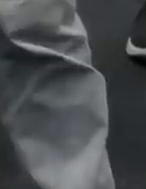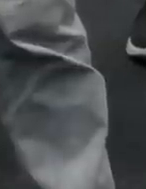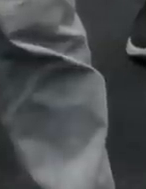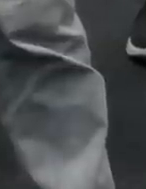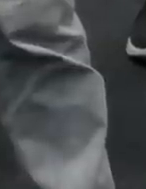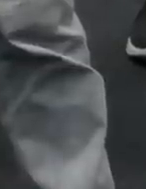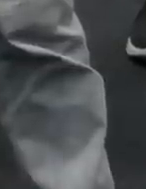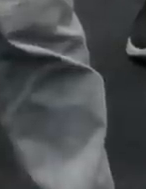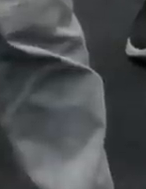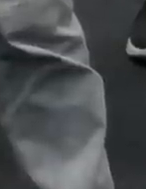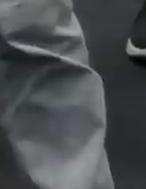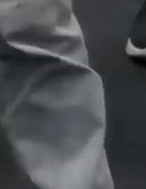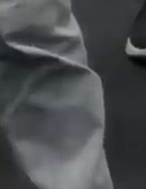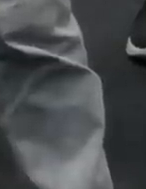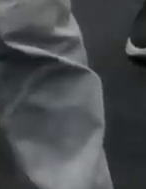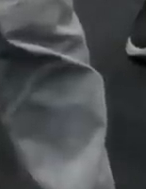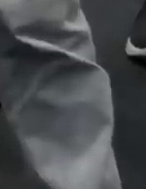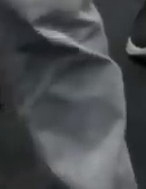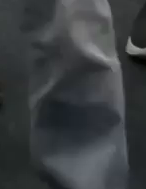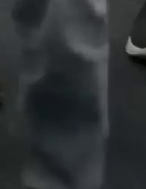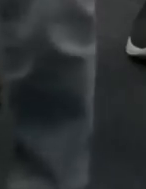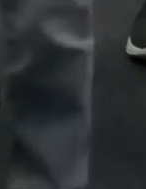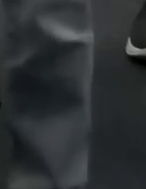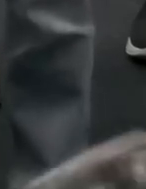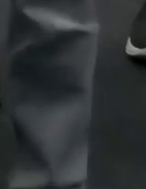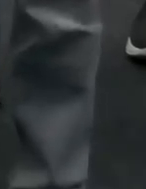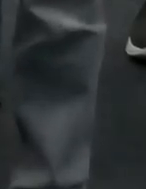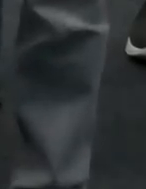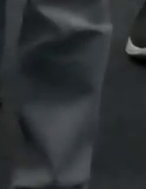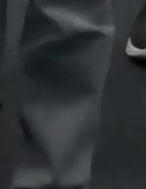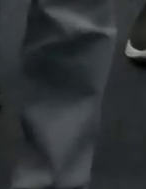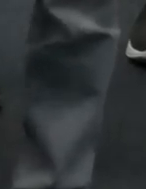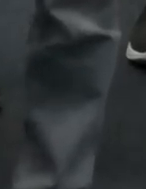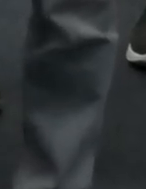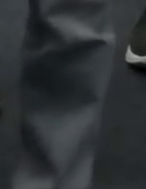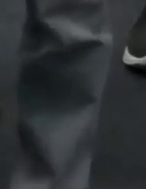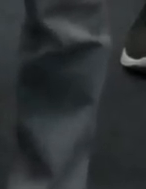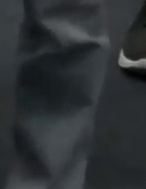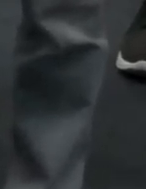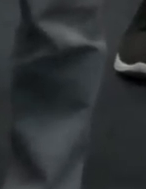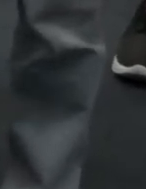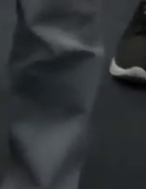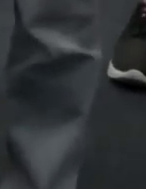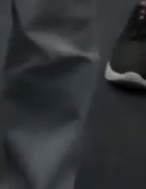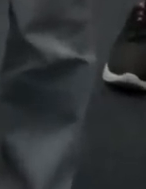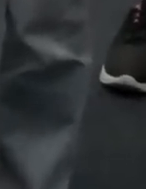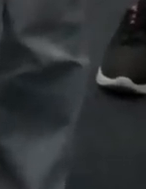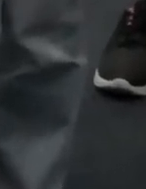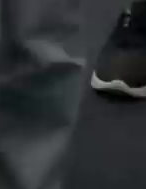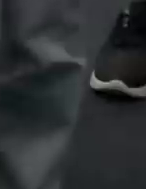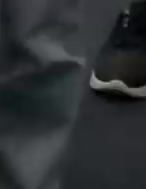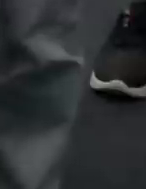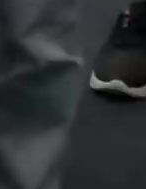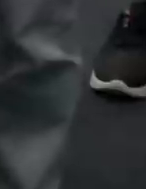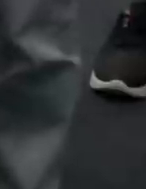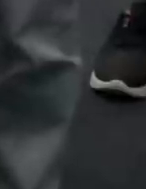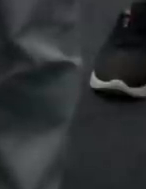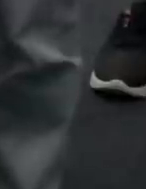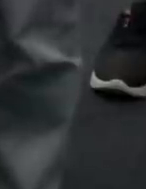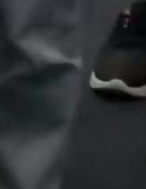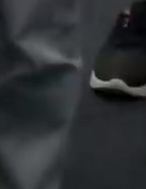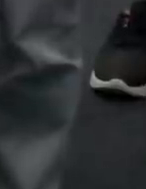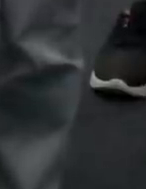é uma isso e mais um mecanismo para poder dar responsabilizar responsabilidade imputar a responsabilidade